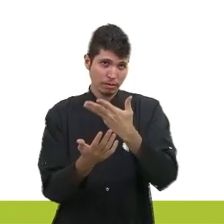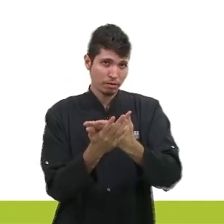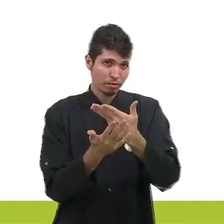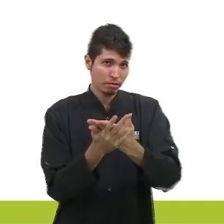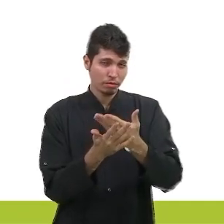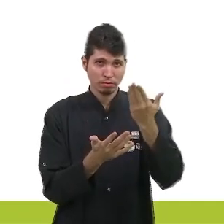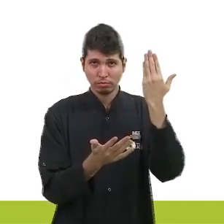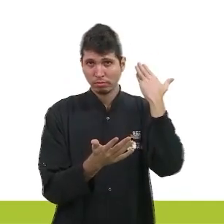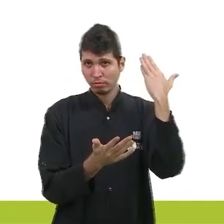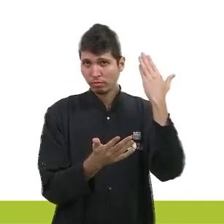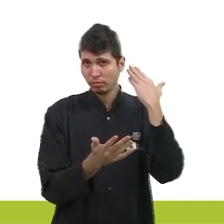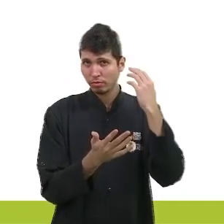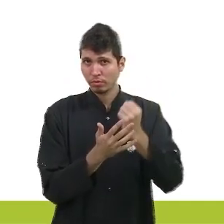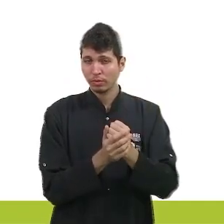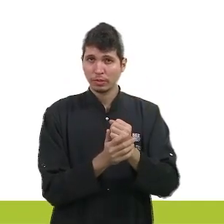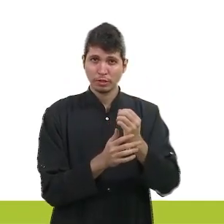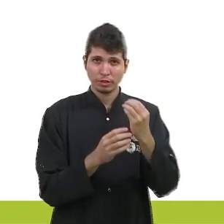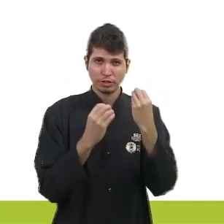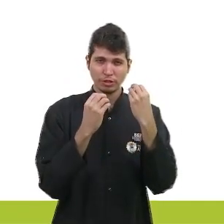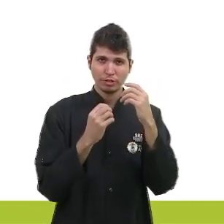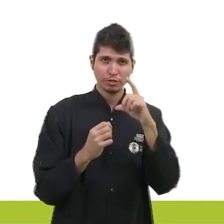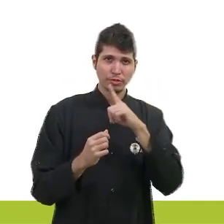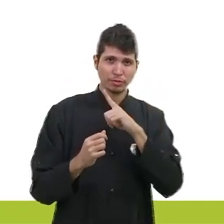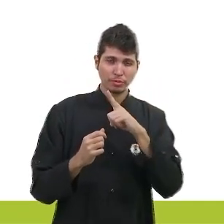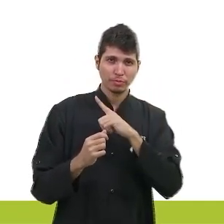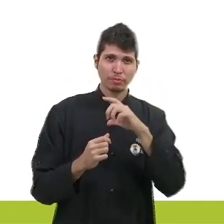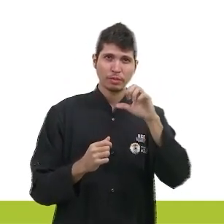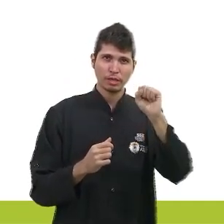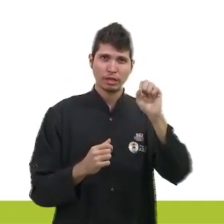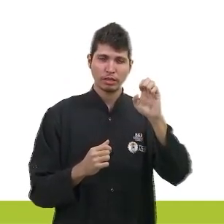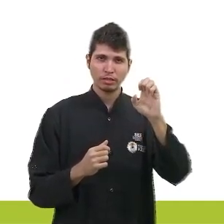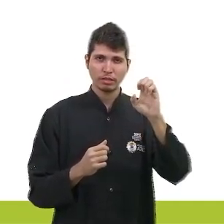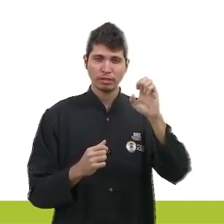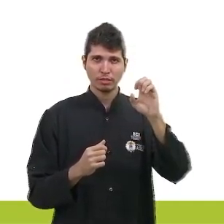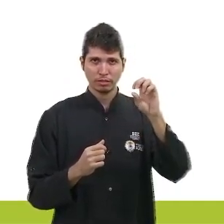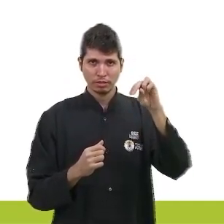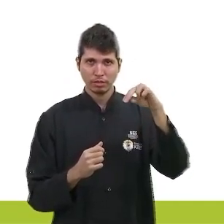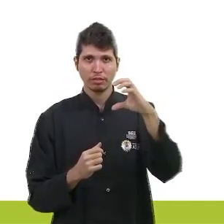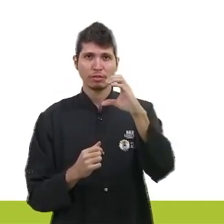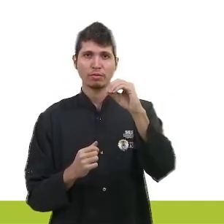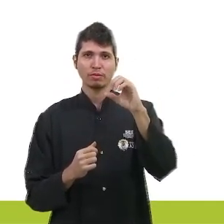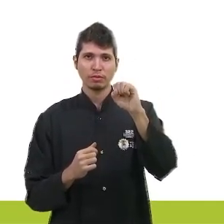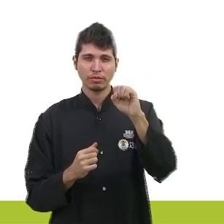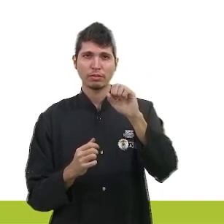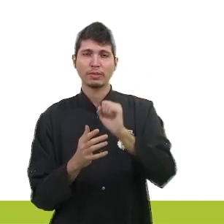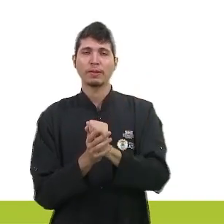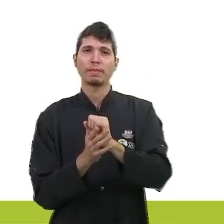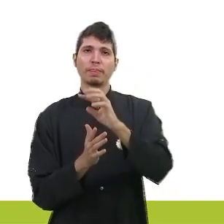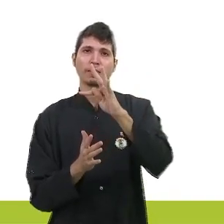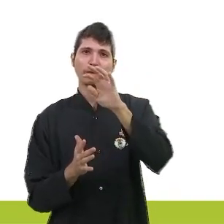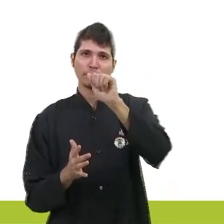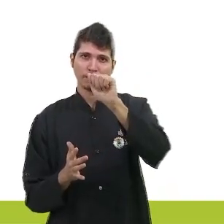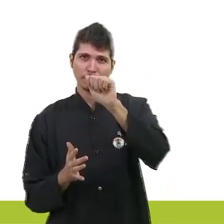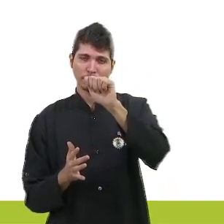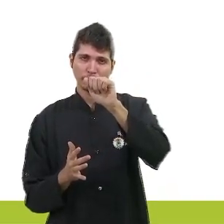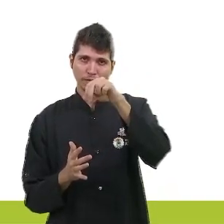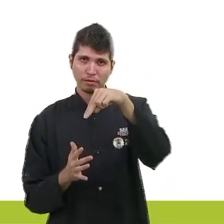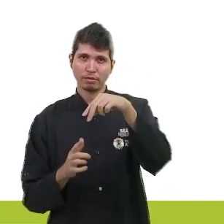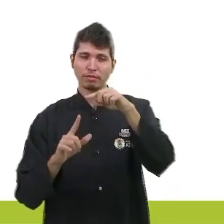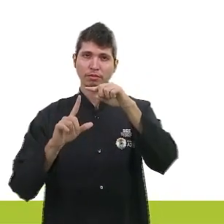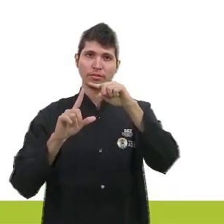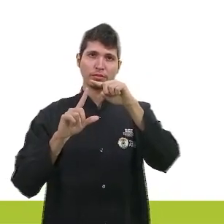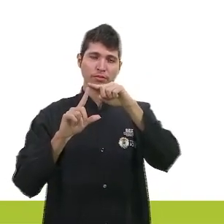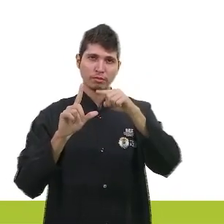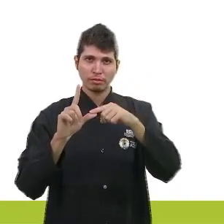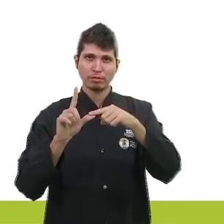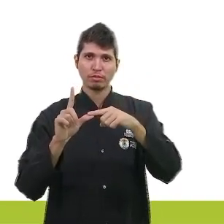os senos e cossenos e a tangente dos ângulos notáveis. Lembrando que 30 graus e 60